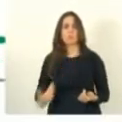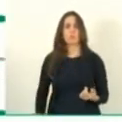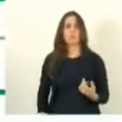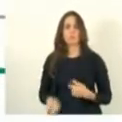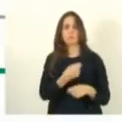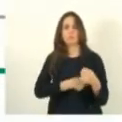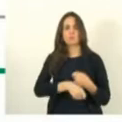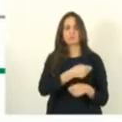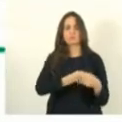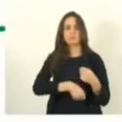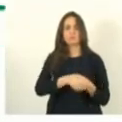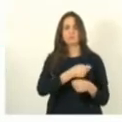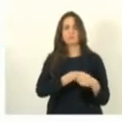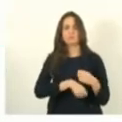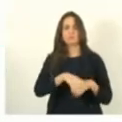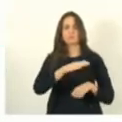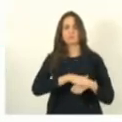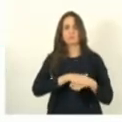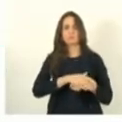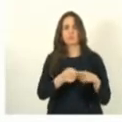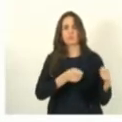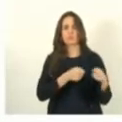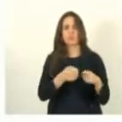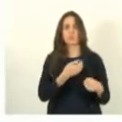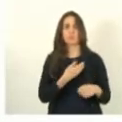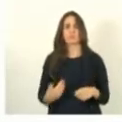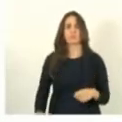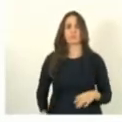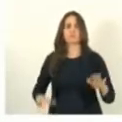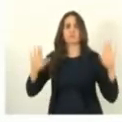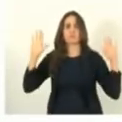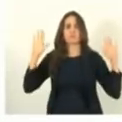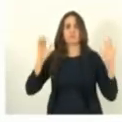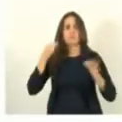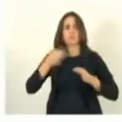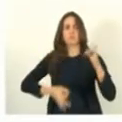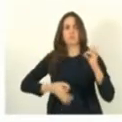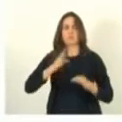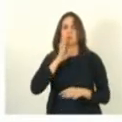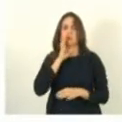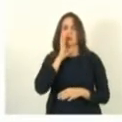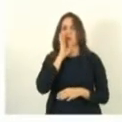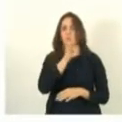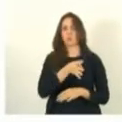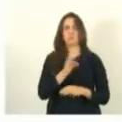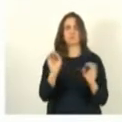administrar o bem público. Não quero fazer nenhuma